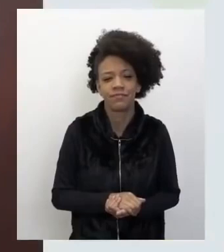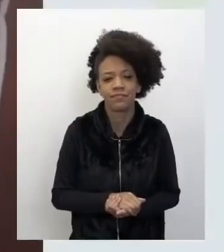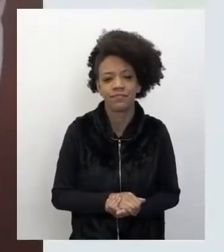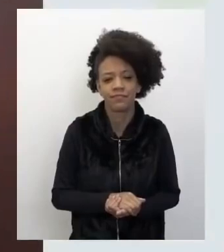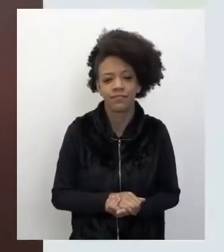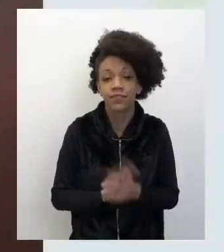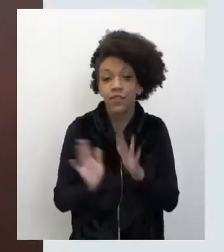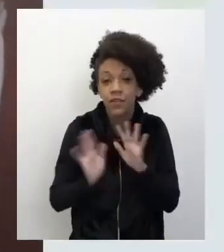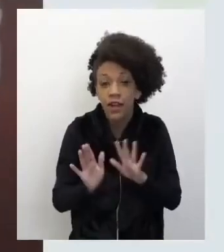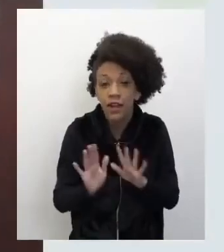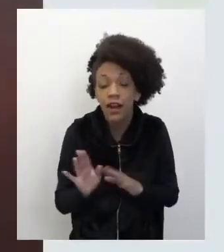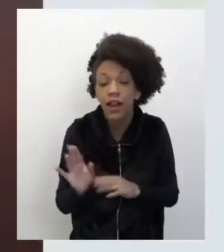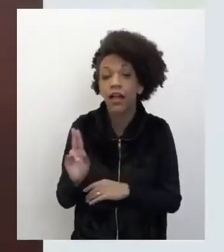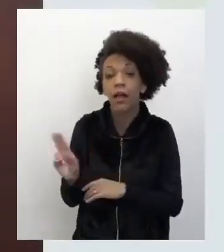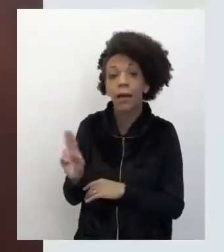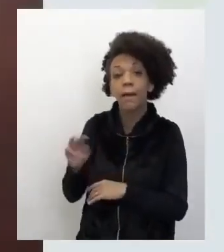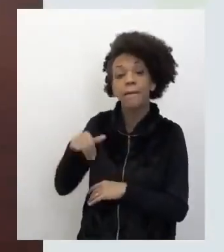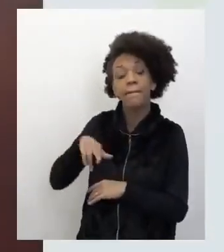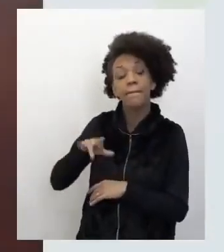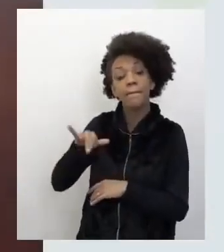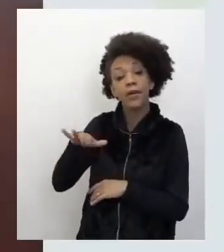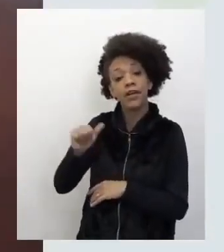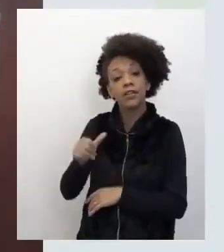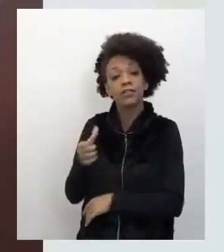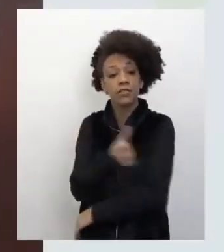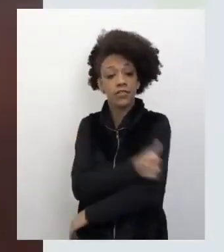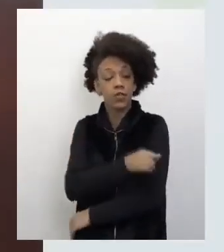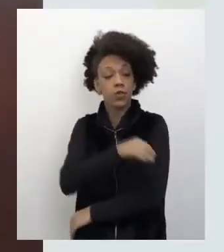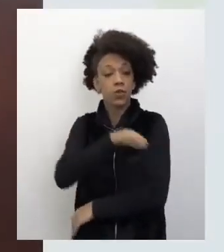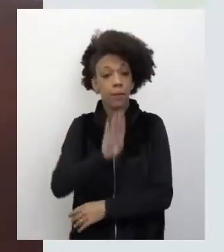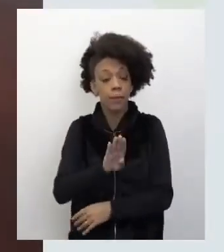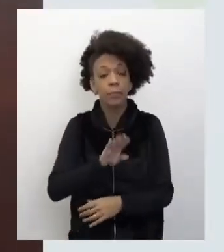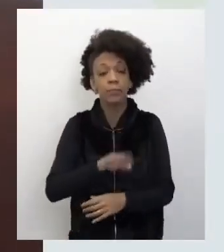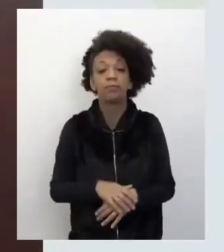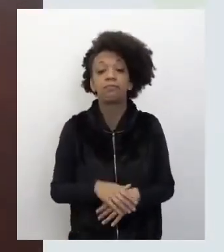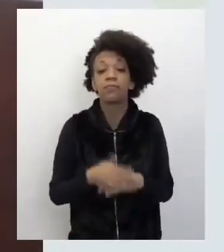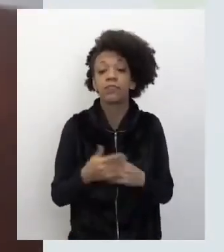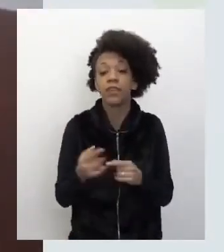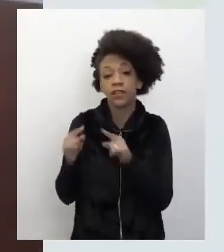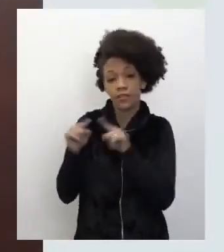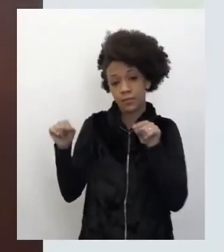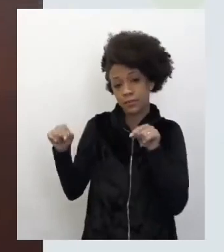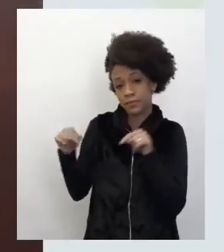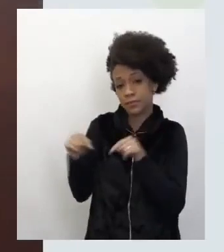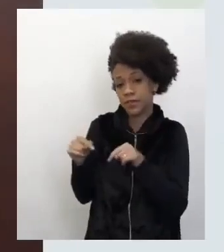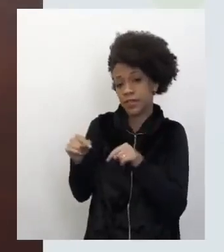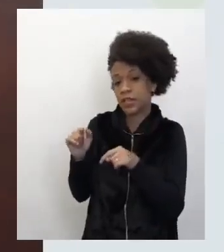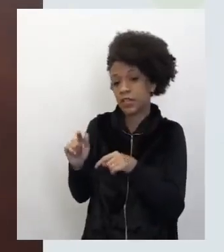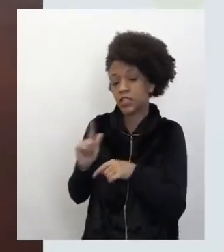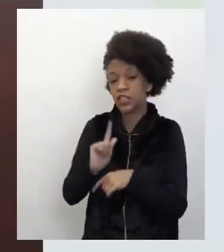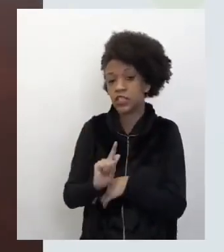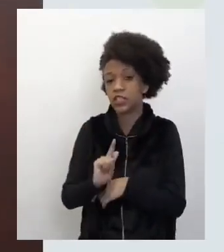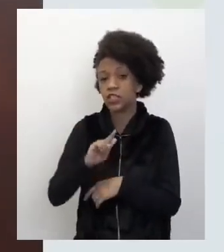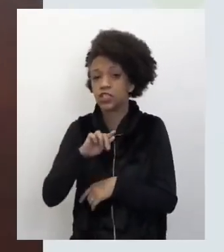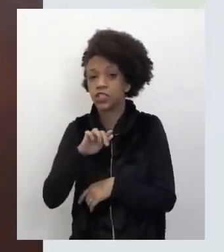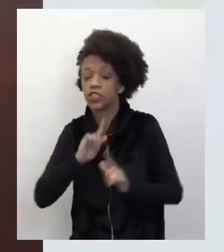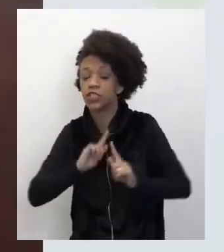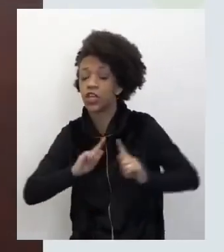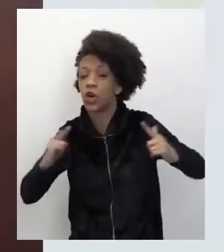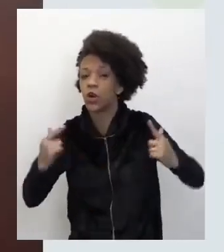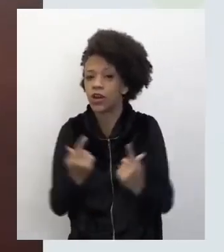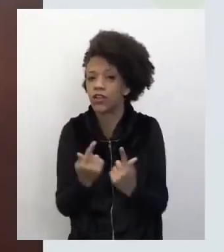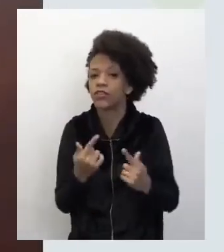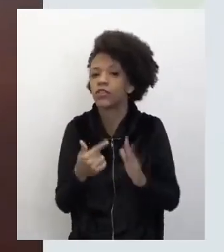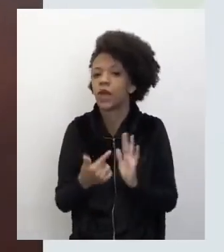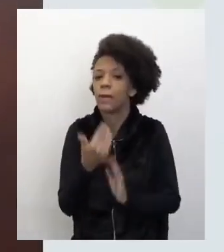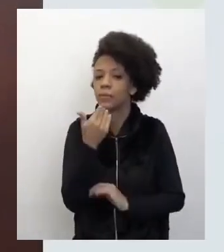Mariane, sou do 6º B, da escola EE Firmino Ladeira. Essa é a maquete que Geografia pediu, que tinha que